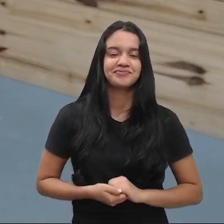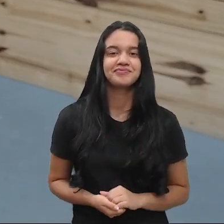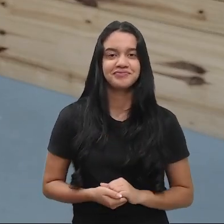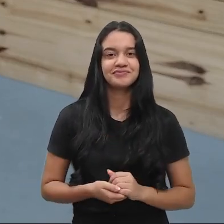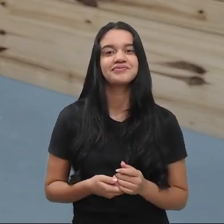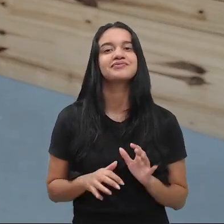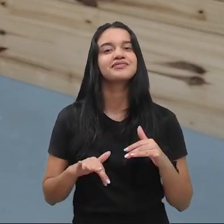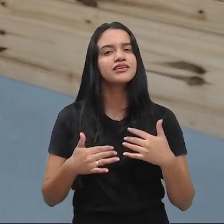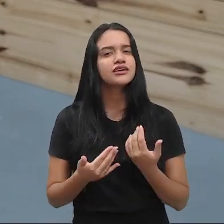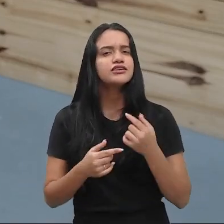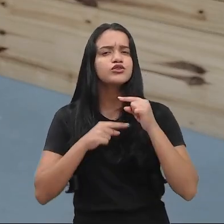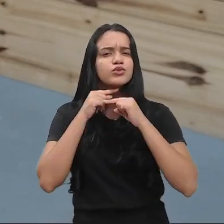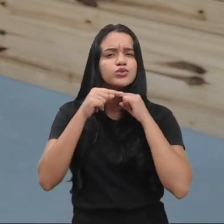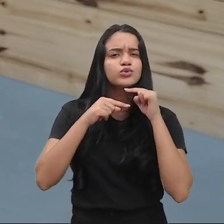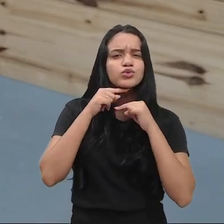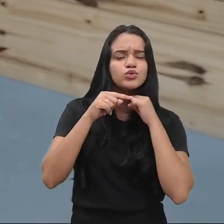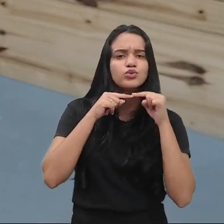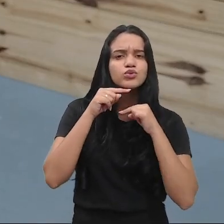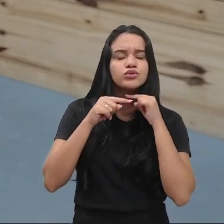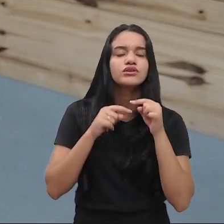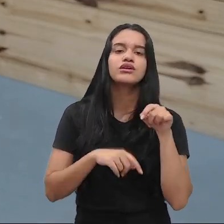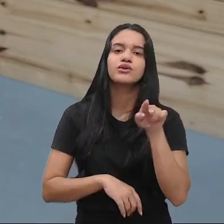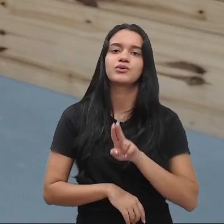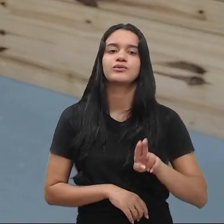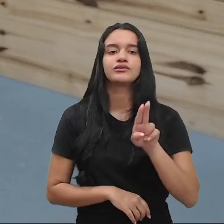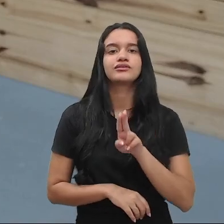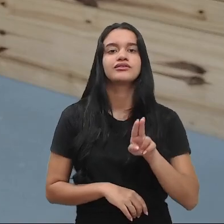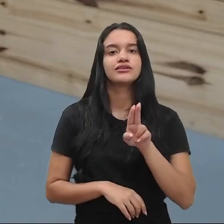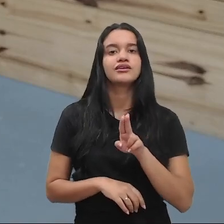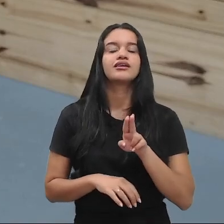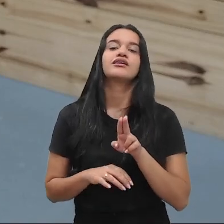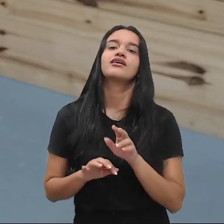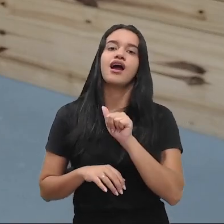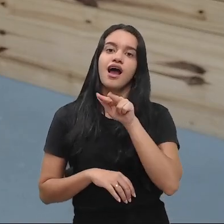E, se ficou alguma dúvida, utilize